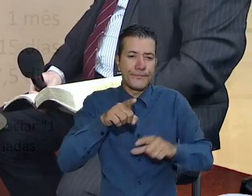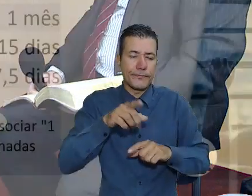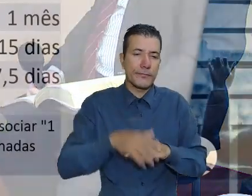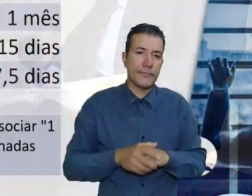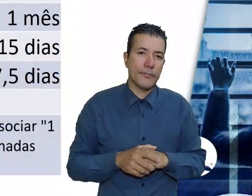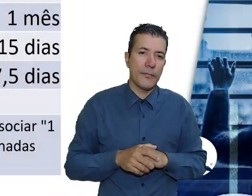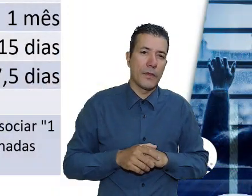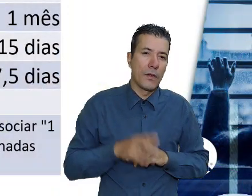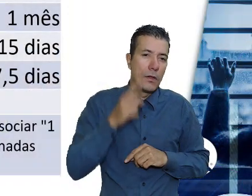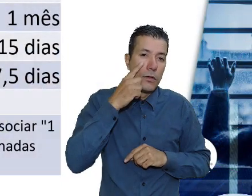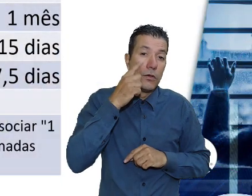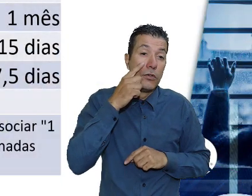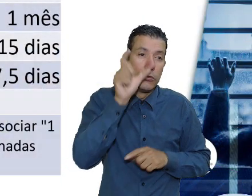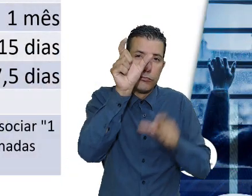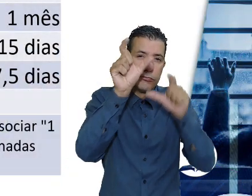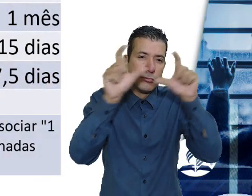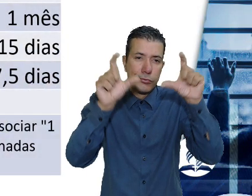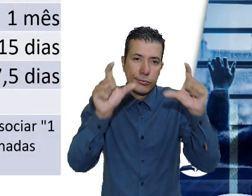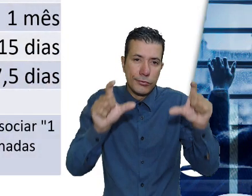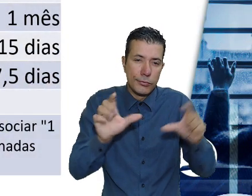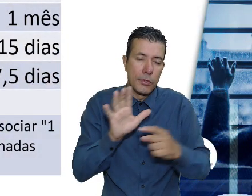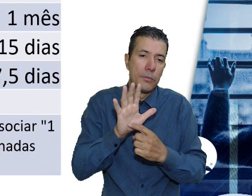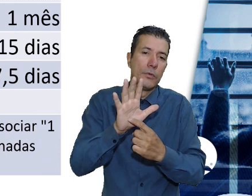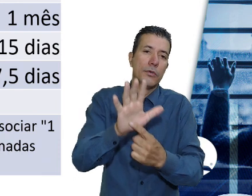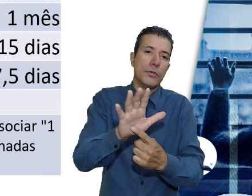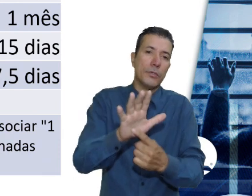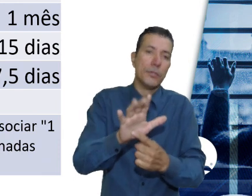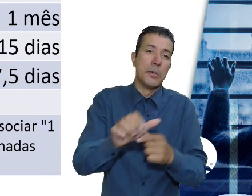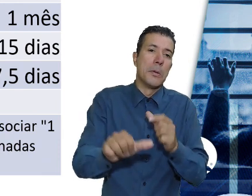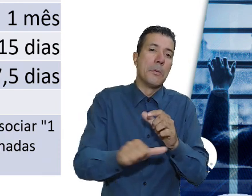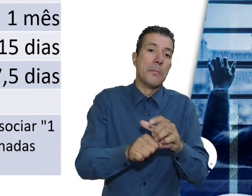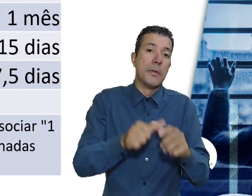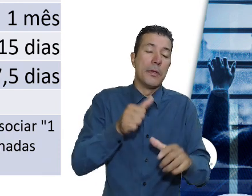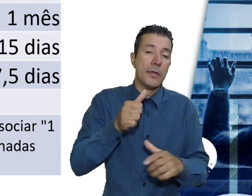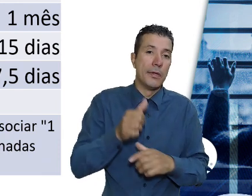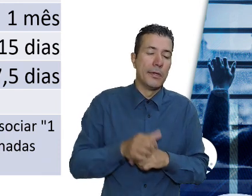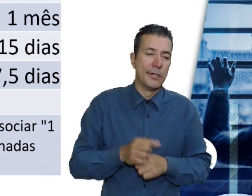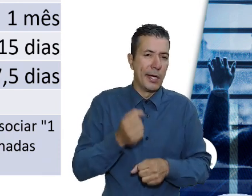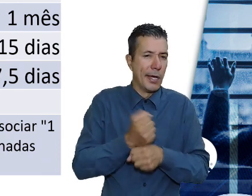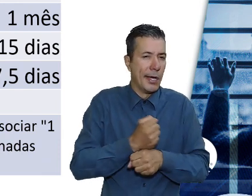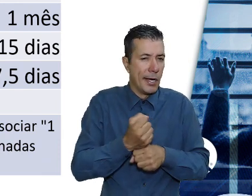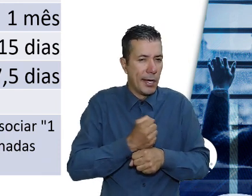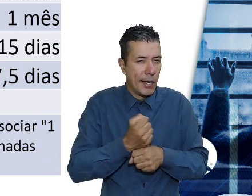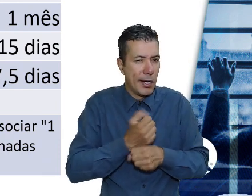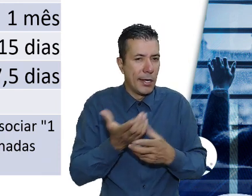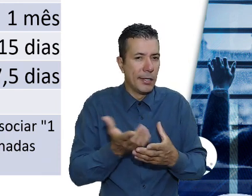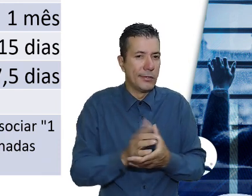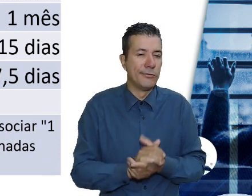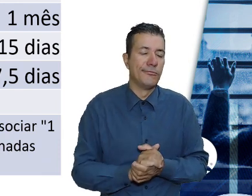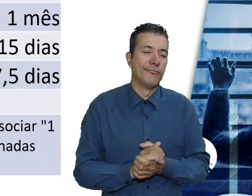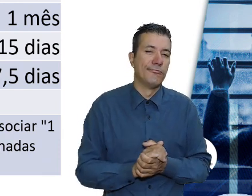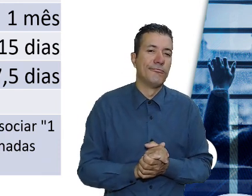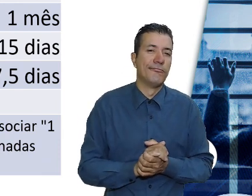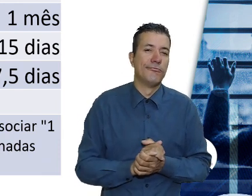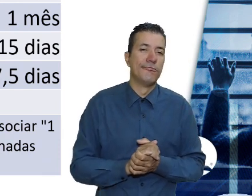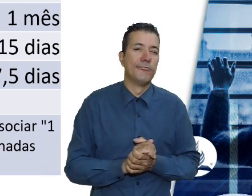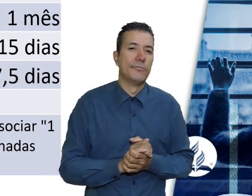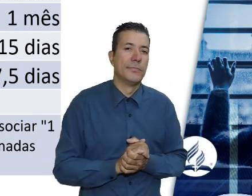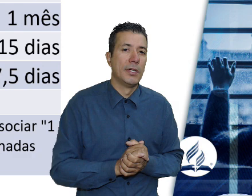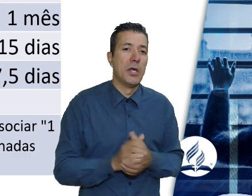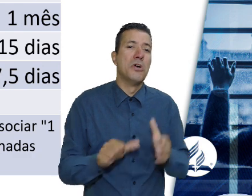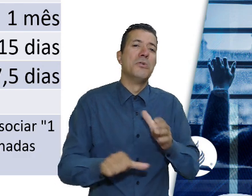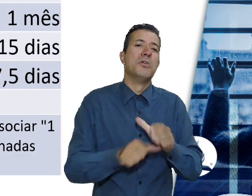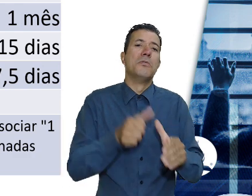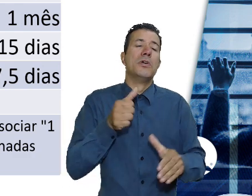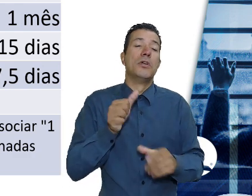amigos queiram trabalhar essa questão do princípio dia a ano, nós temos uma tabela profética, que o